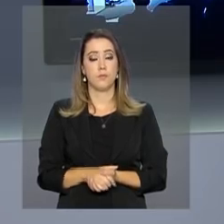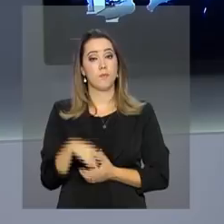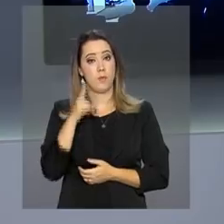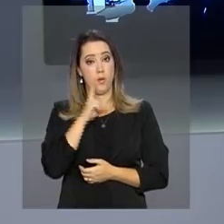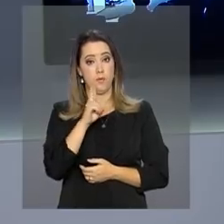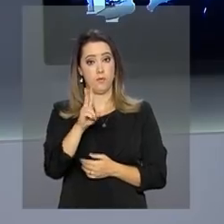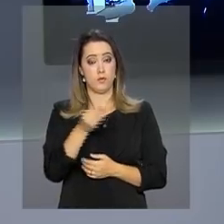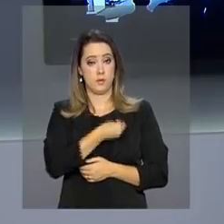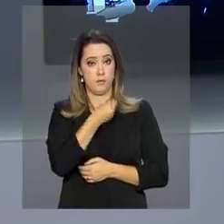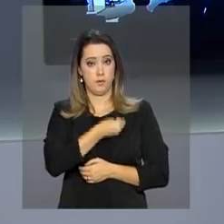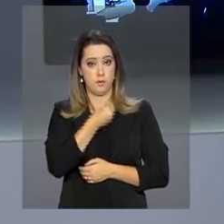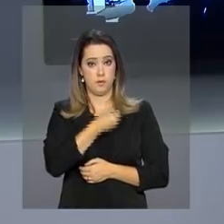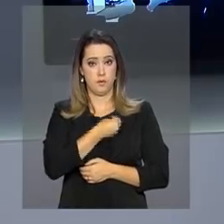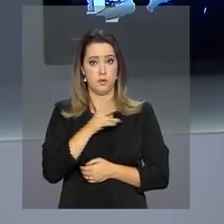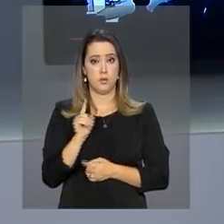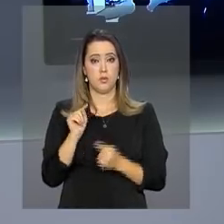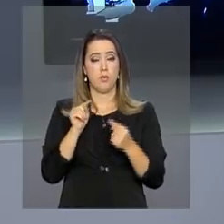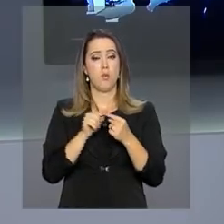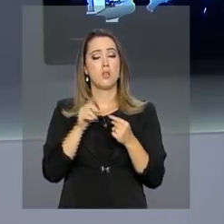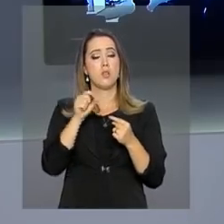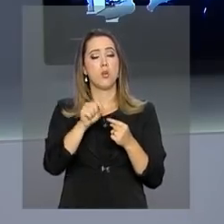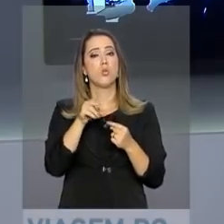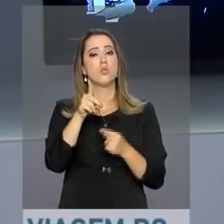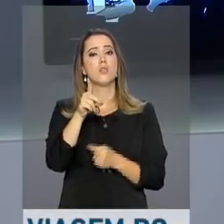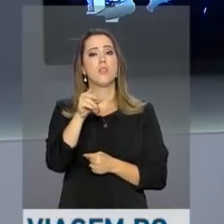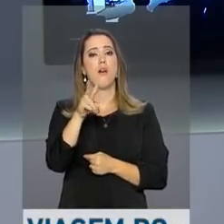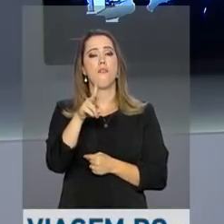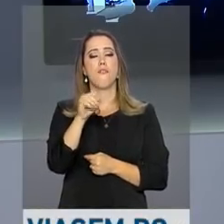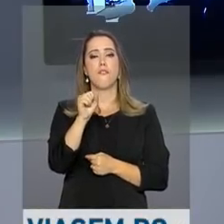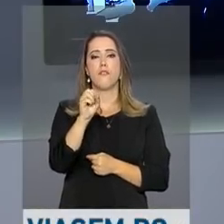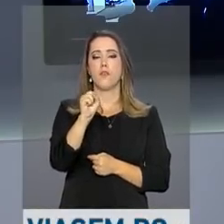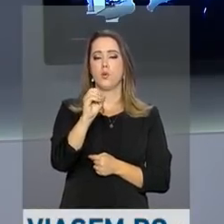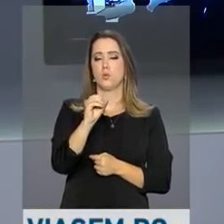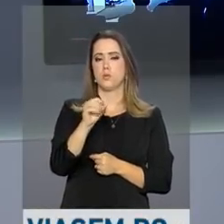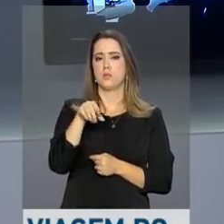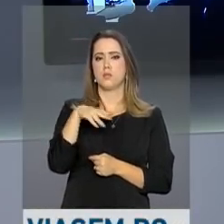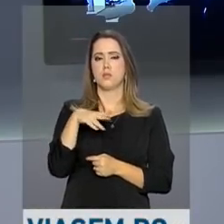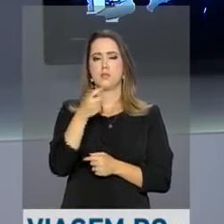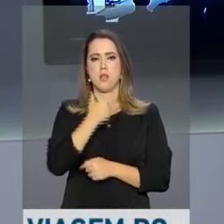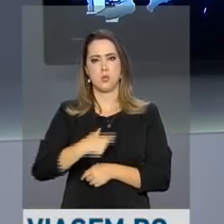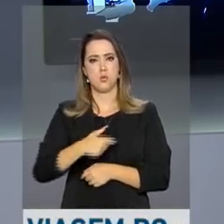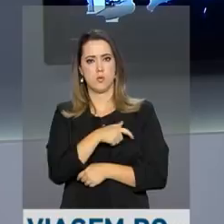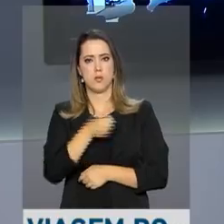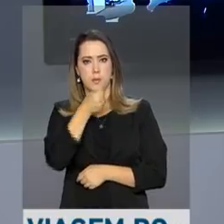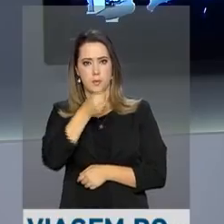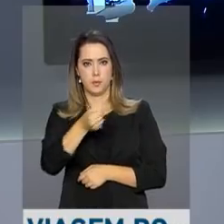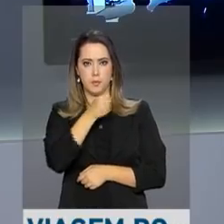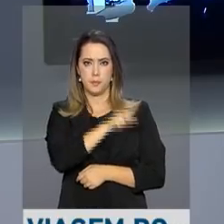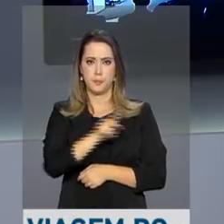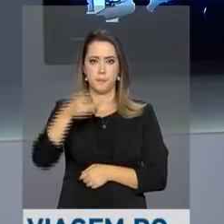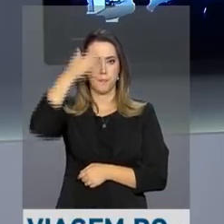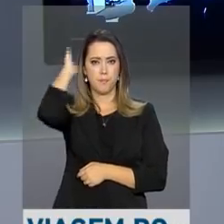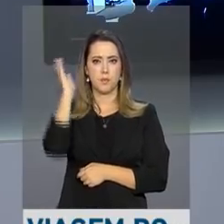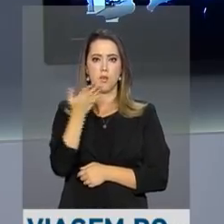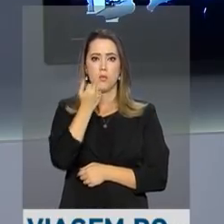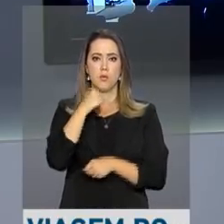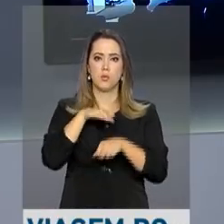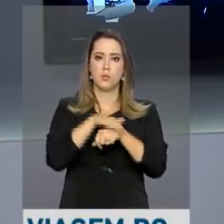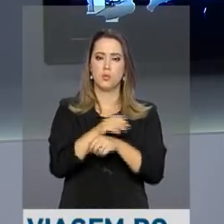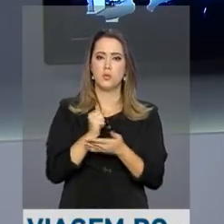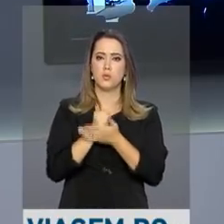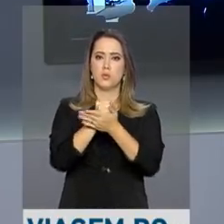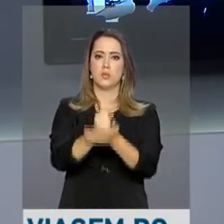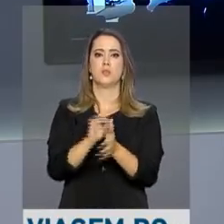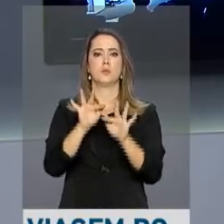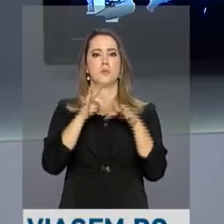Você acompanhou ao vivo, direto de Davos, na Suíça, discurso feito pelo presidente Michel Temer durante jantar a ele oferecido